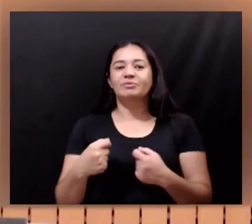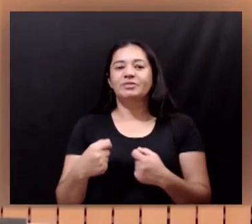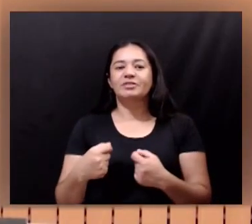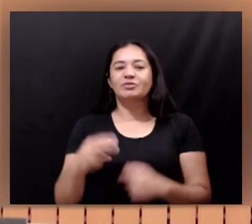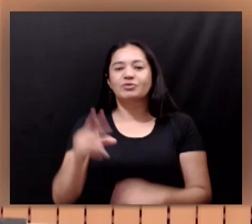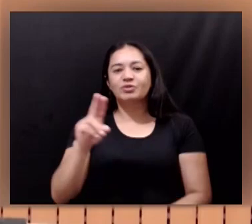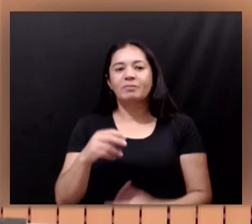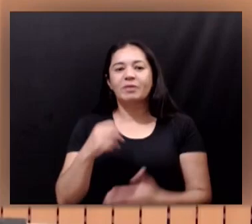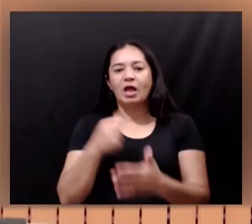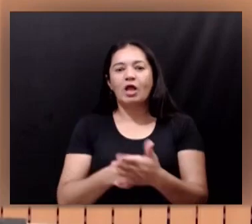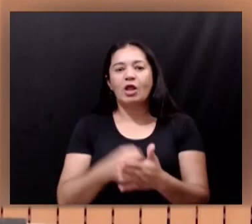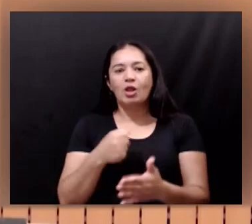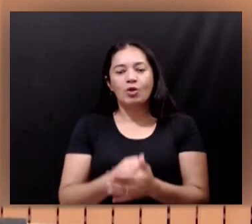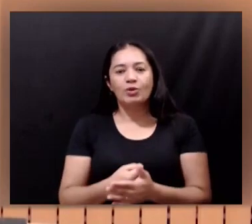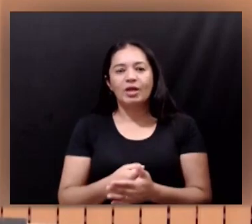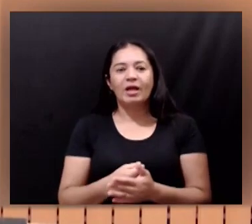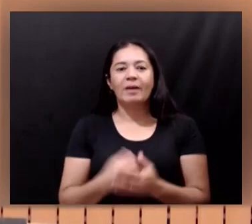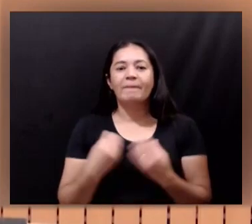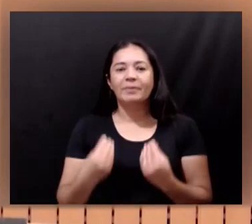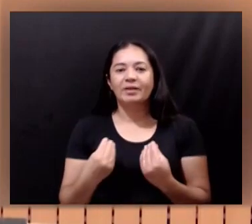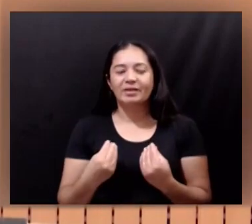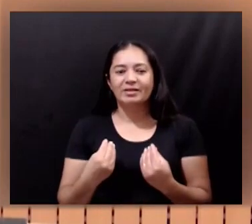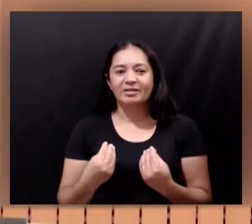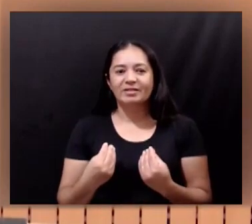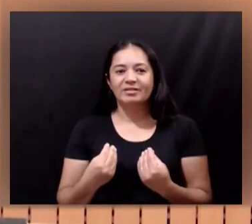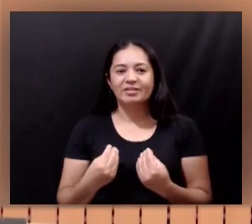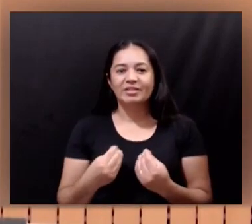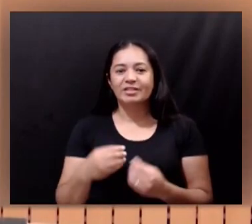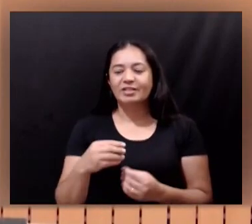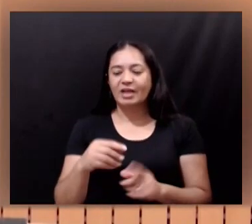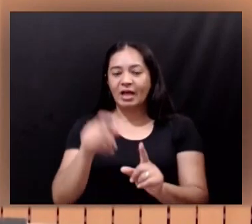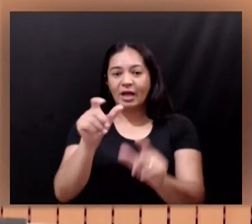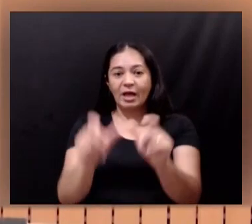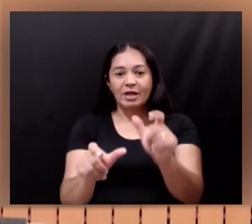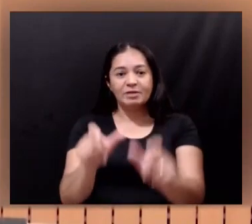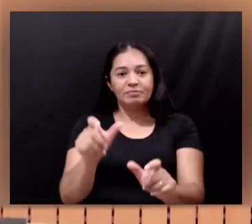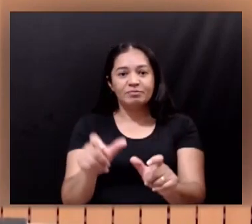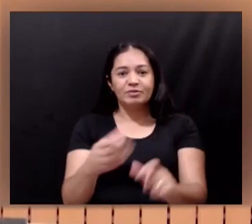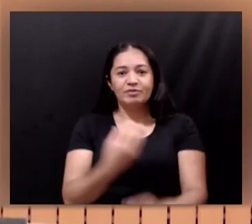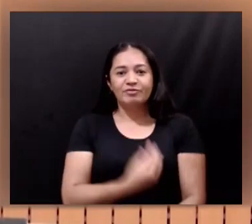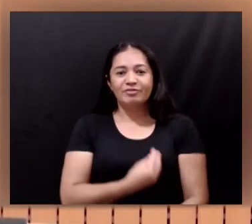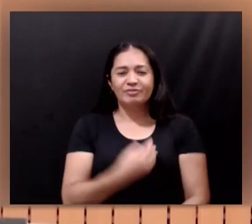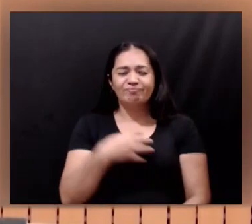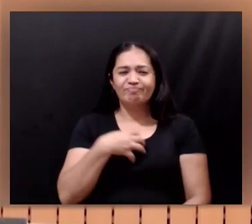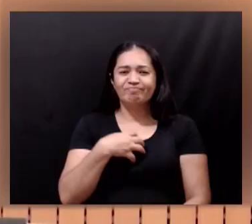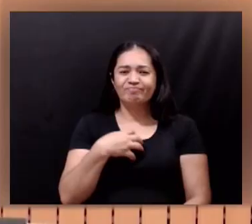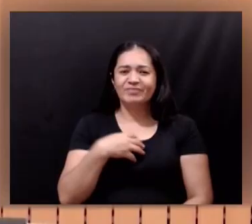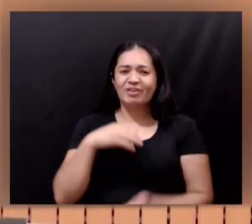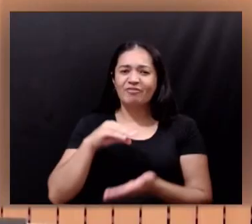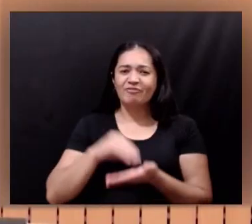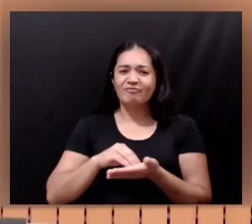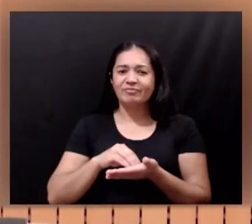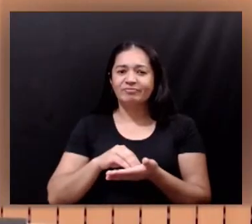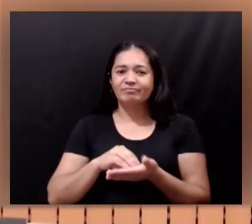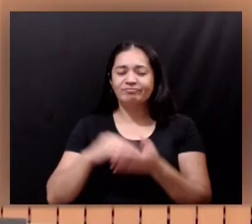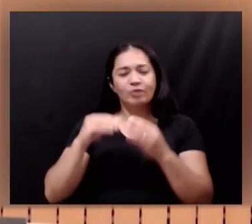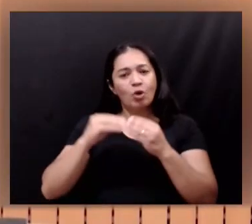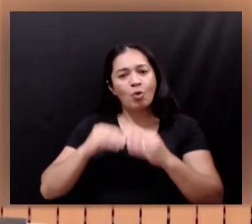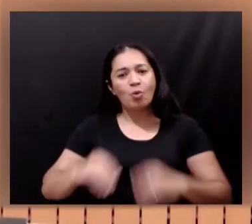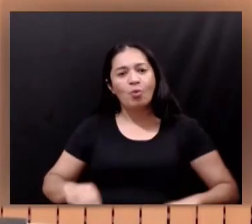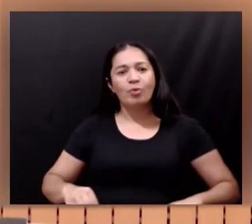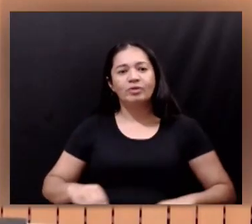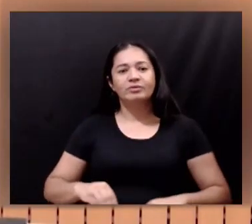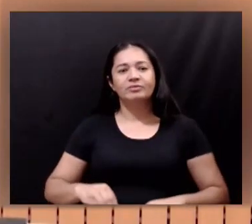pessoas em nome de pessoas que estão vivendo situações de falta de privilégio. Então, tenha sido isso na saúde mental na